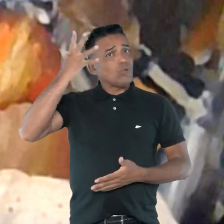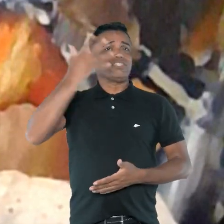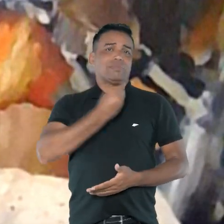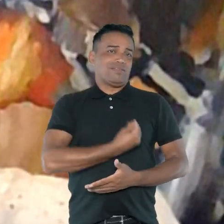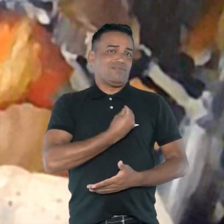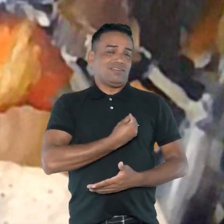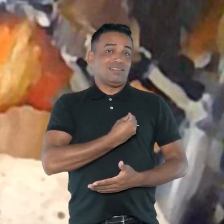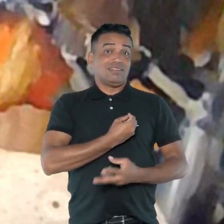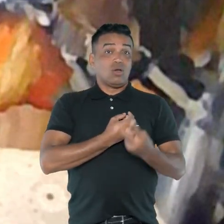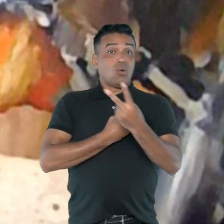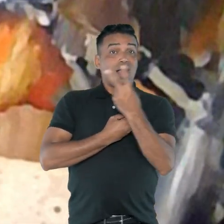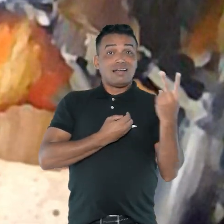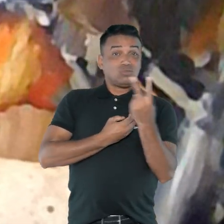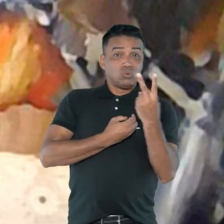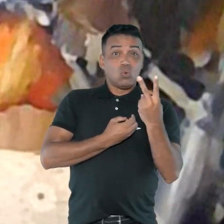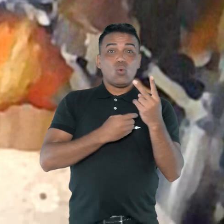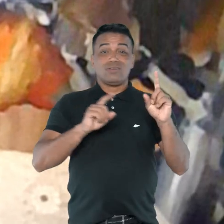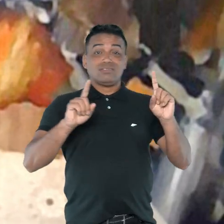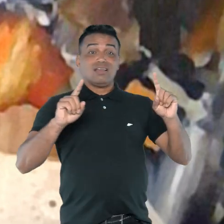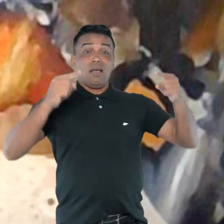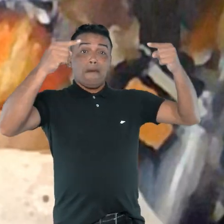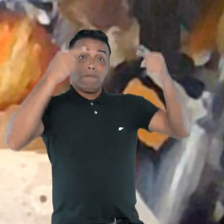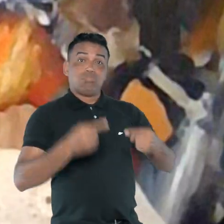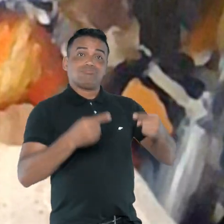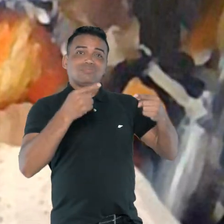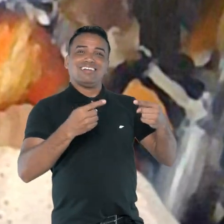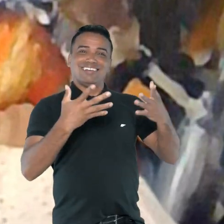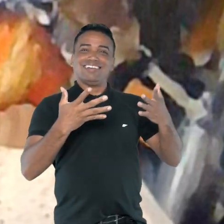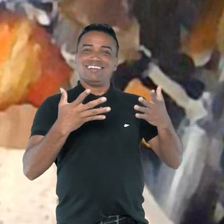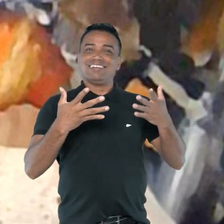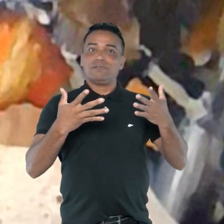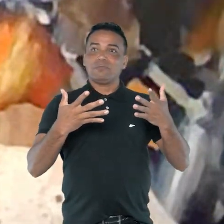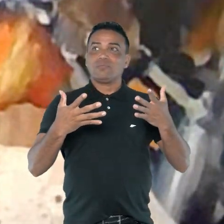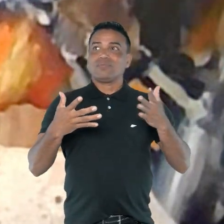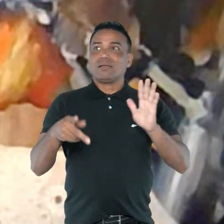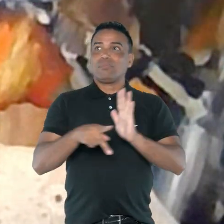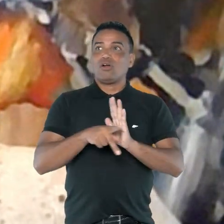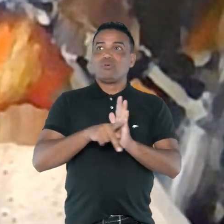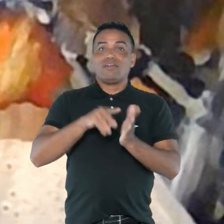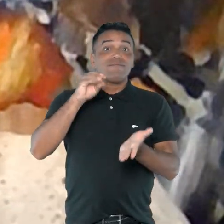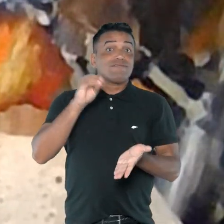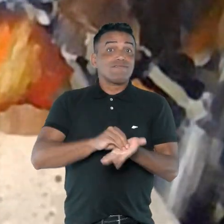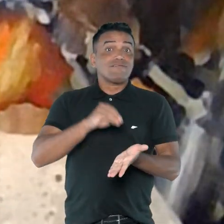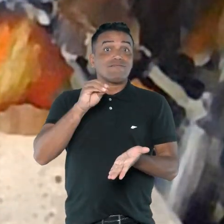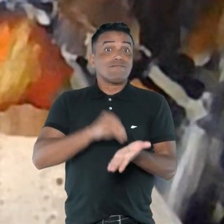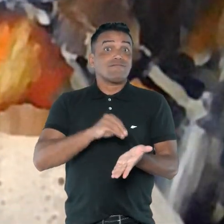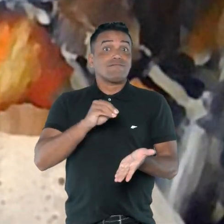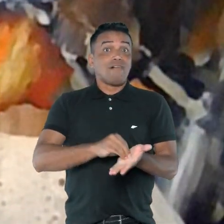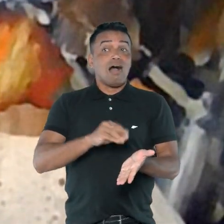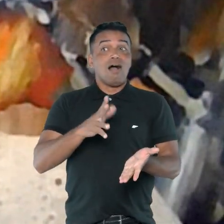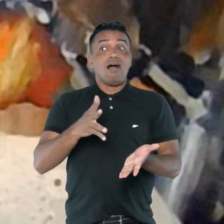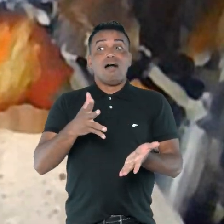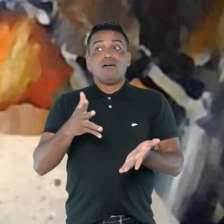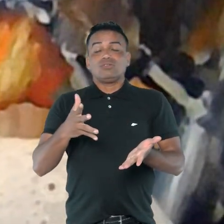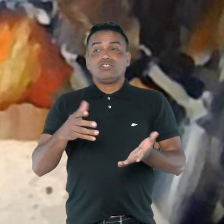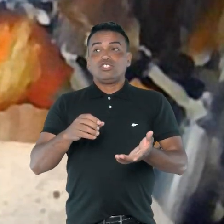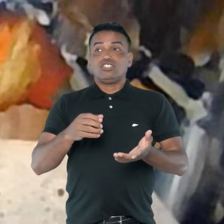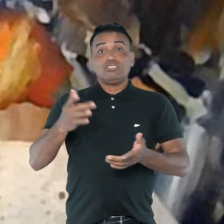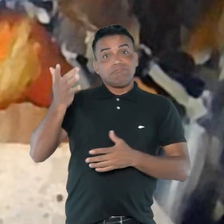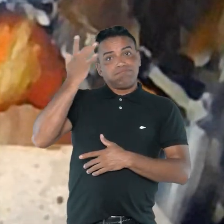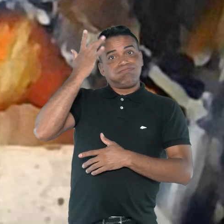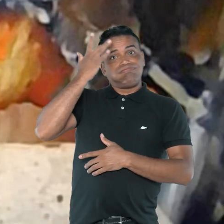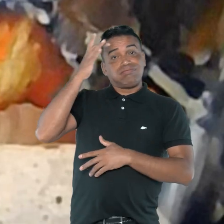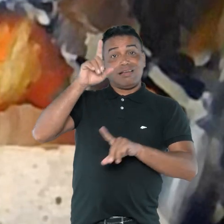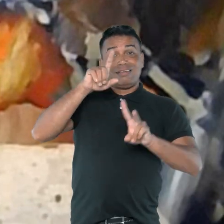a situação. Então, colocar as duas em contraste coloca justamente a falta de